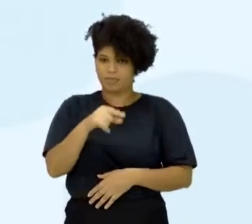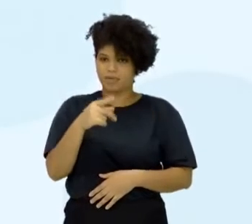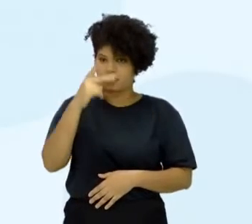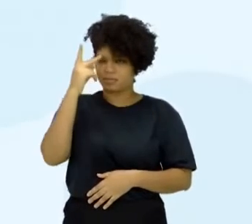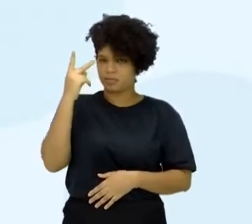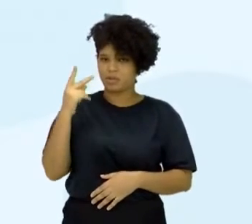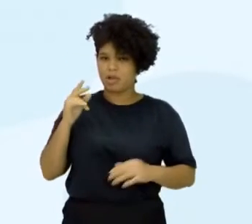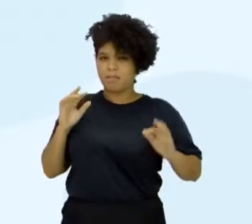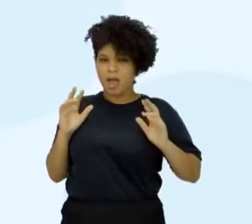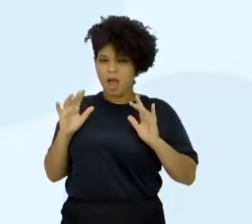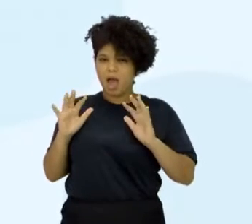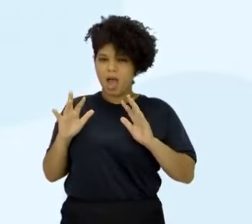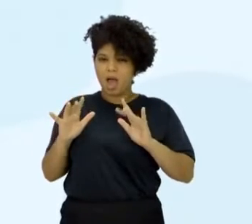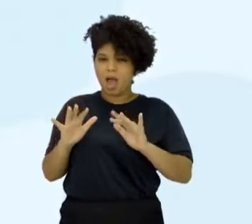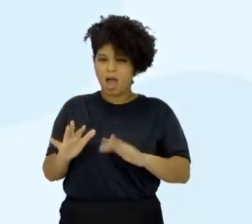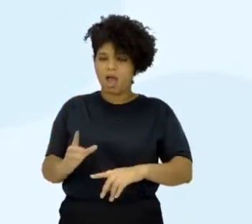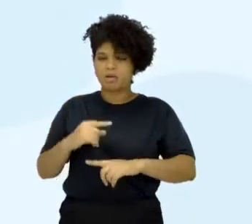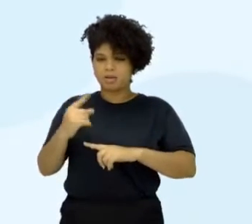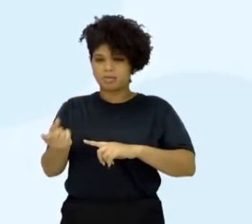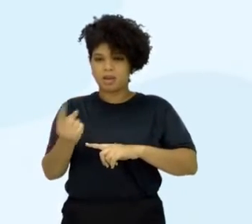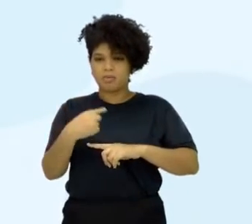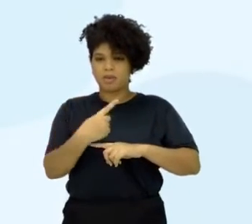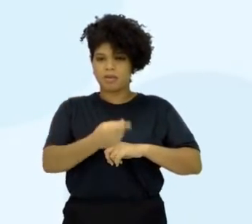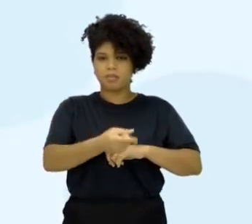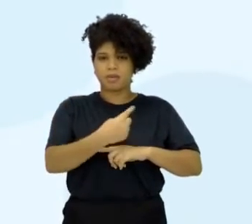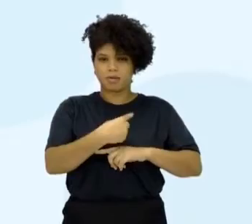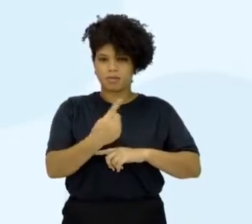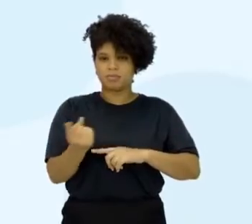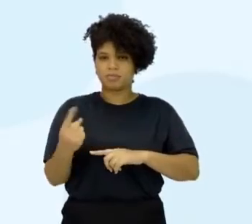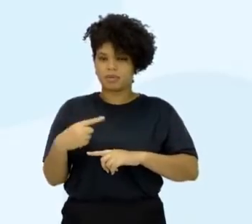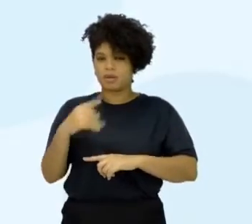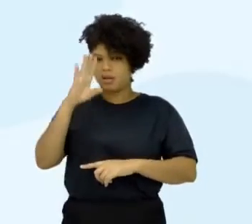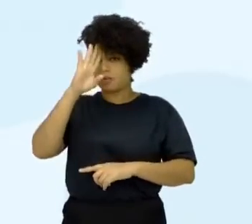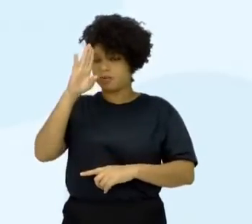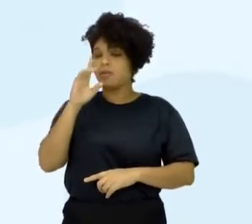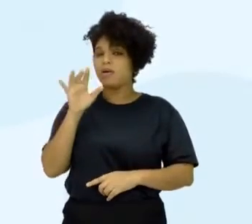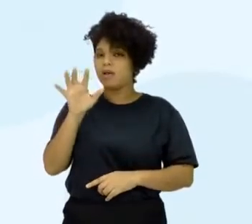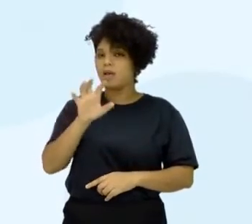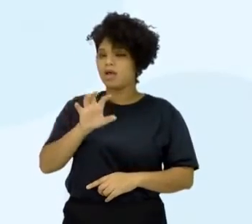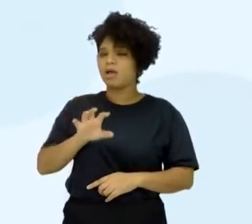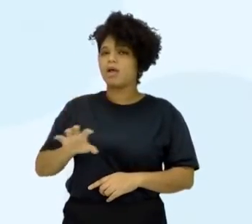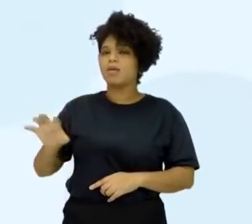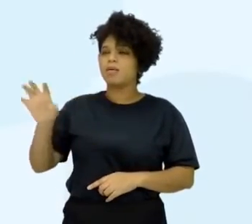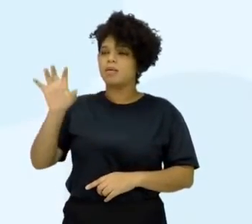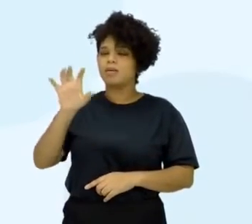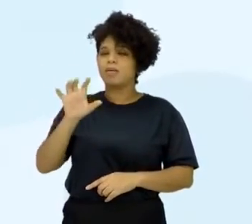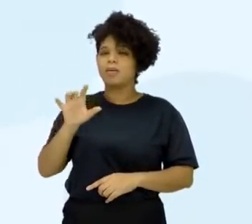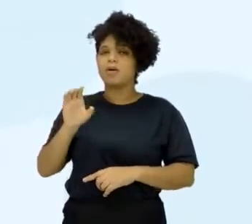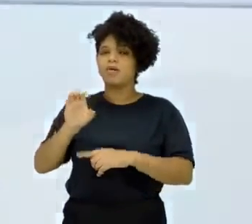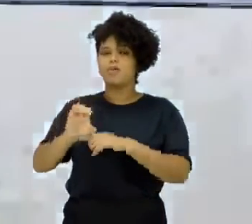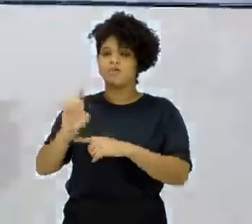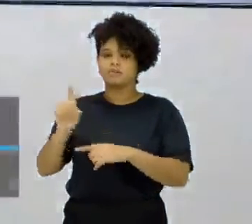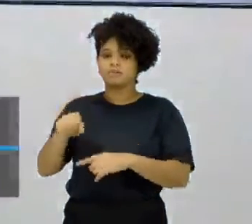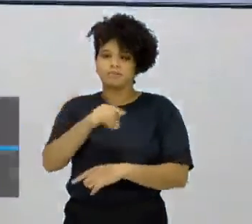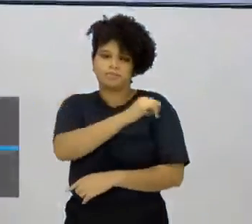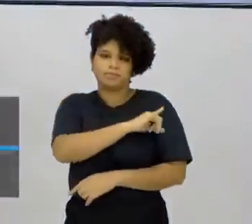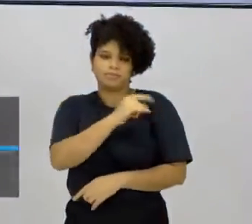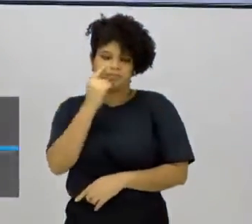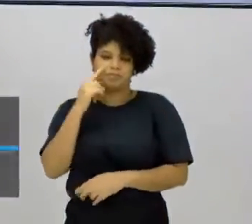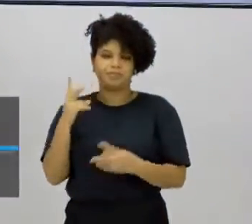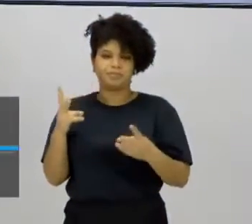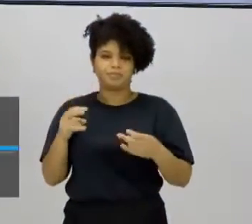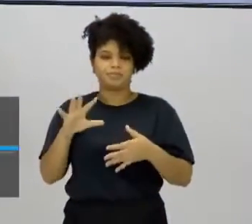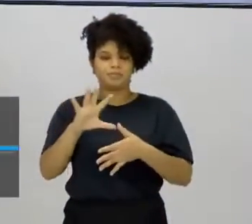abrange principalmente o estado do Rio de Janeiro, tá certo? Por isso, né, que a gente observou aí nos mapas,